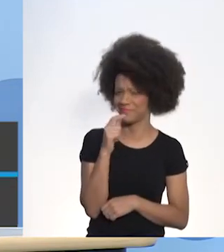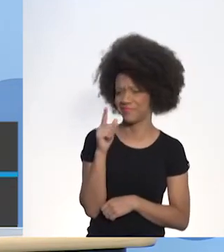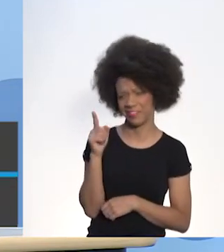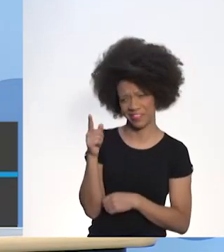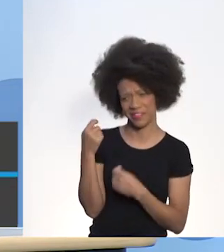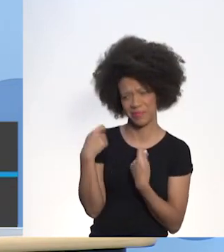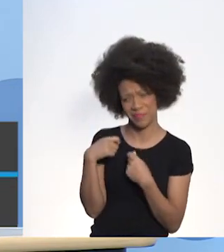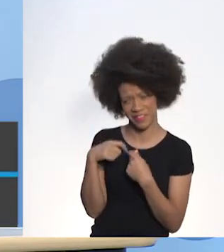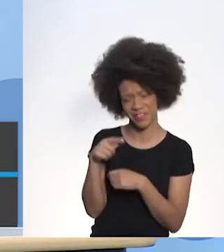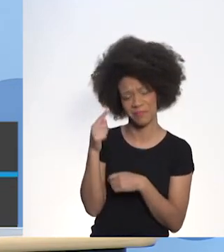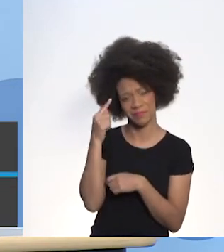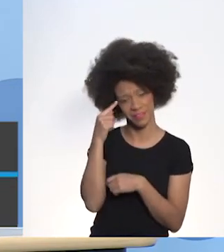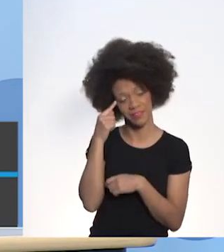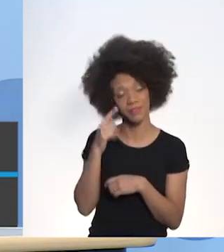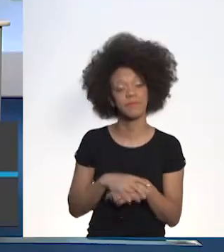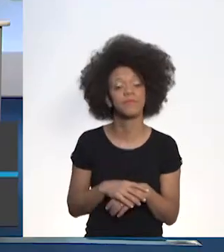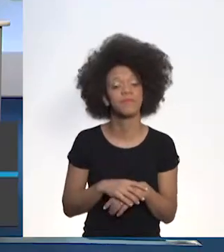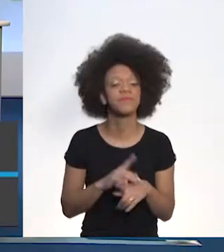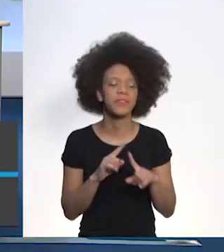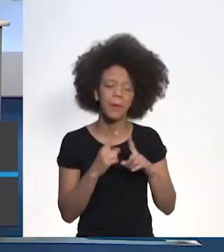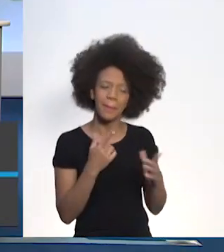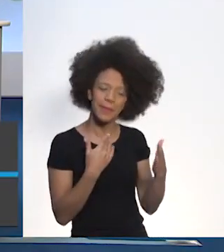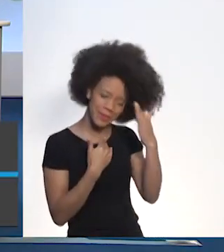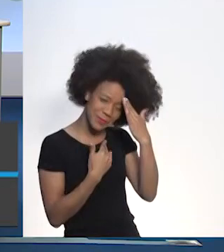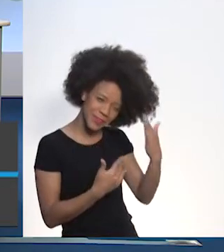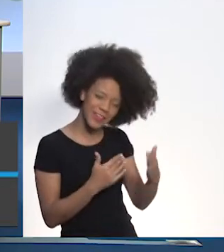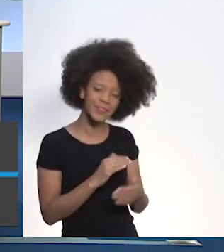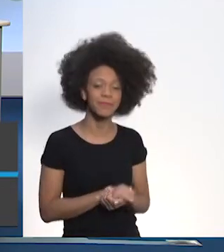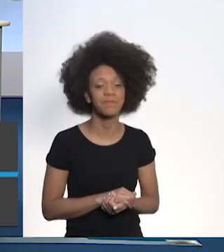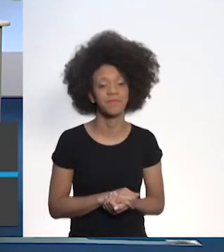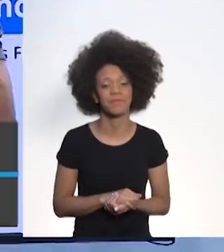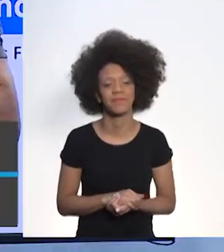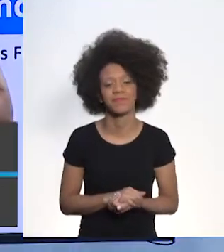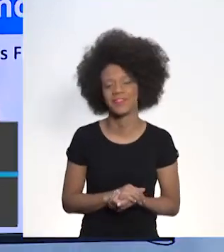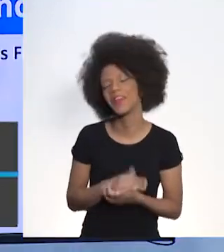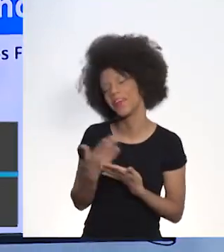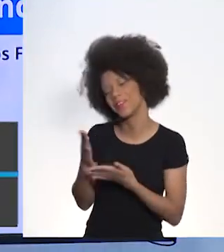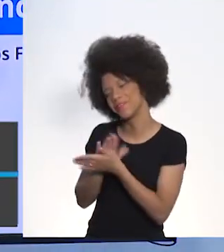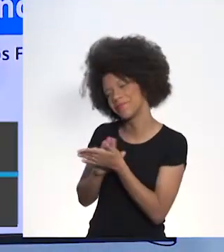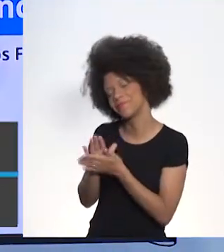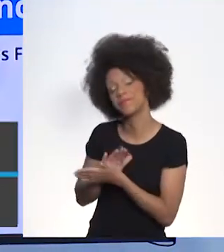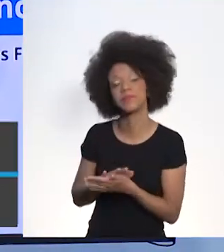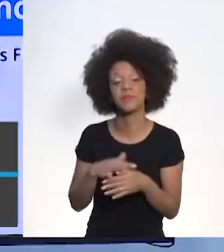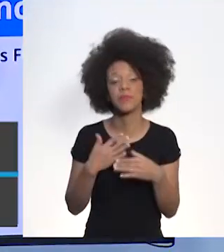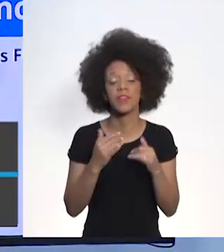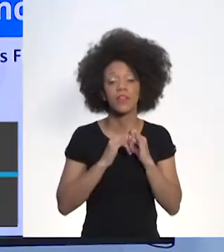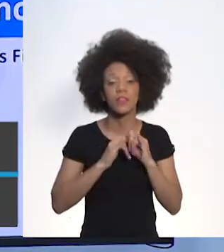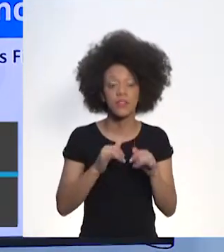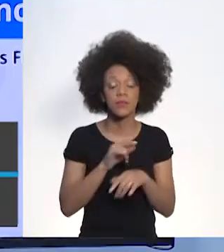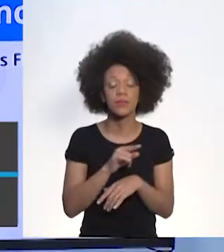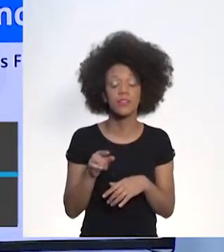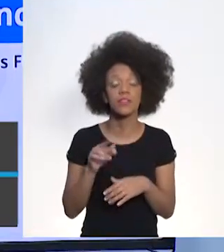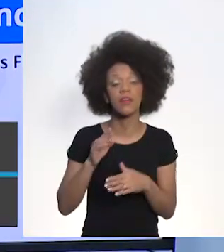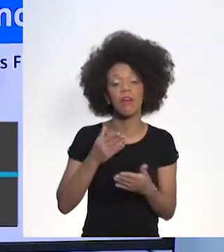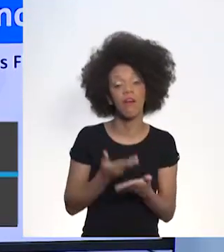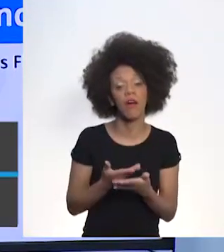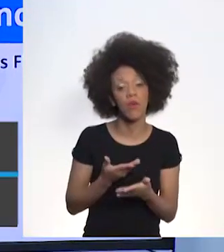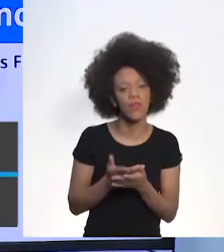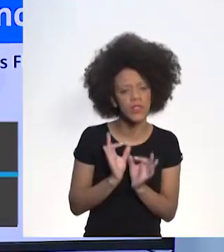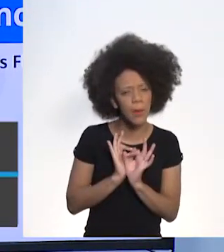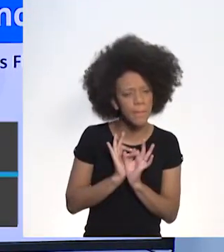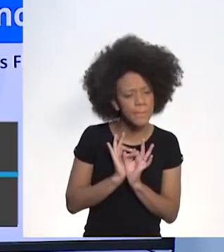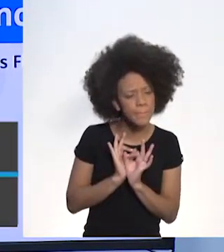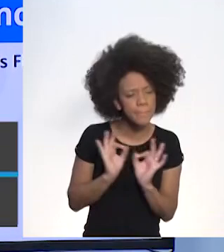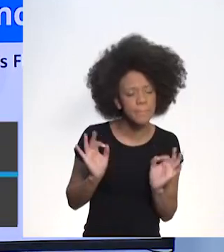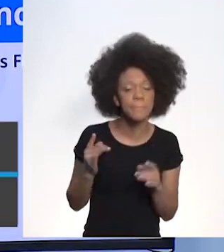Preciso pensar sobre isso, mas muito obrigada. Muito de nada, olha aí. Gente, eu falei pra vocês que a aula de hoje ia ser show de